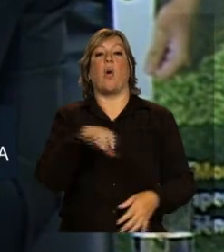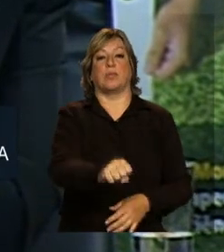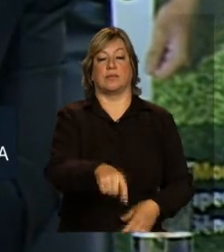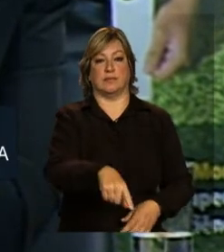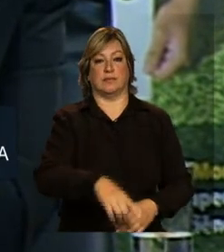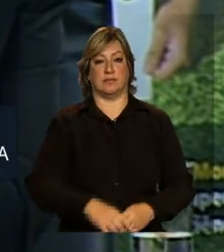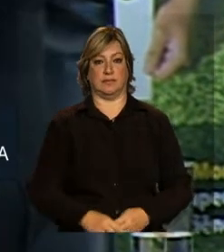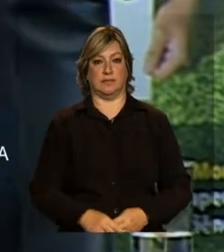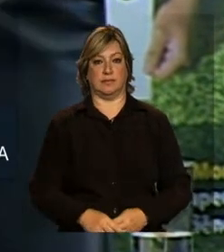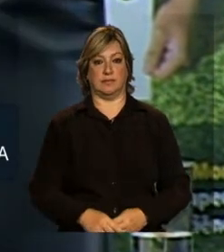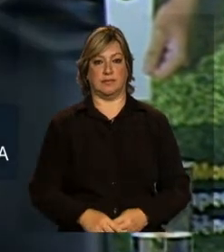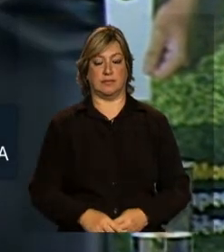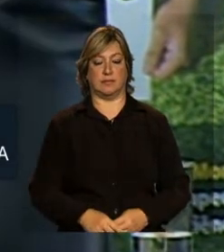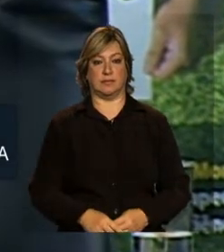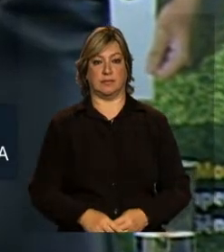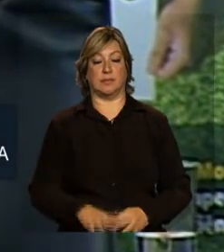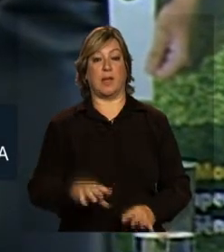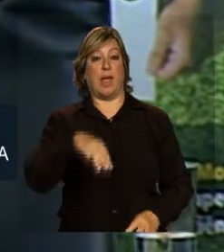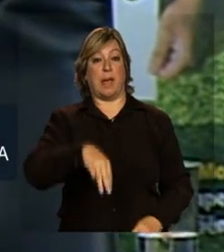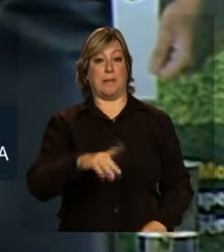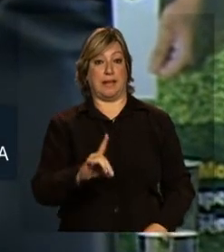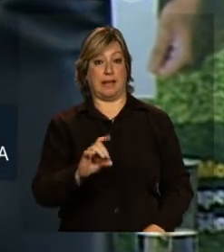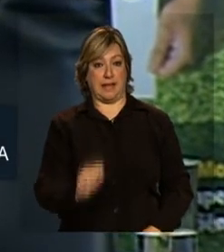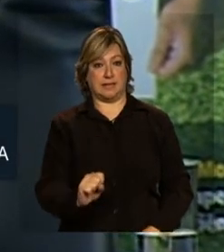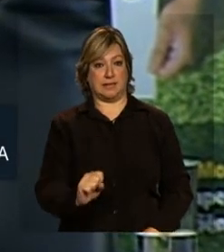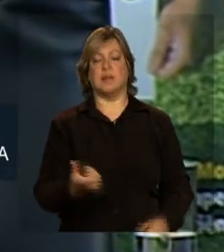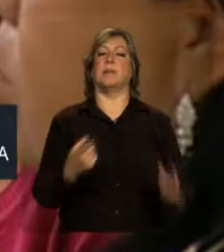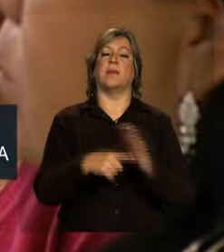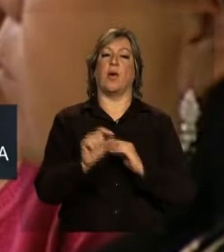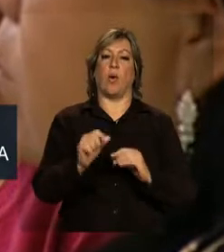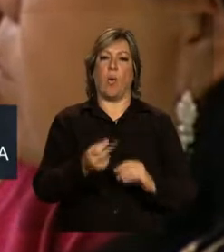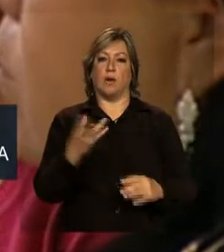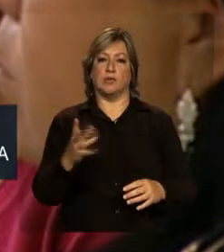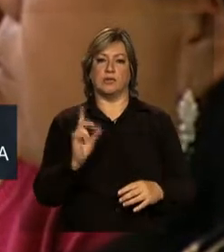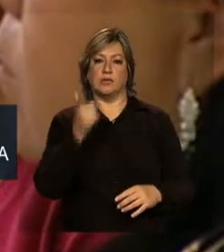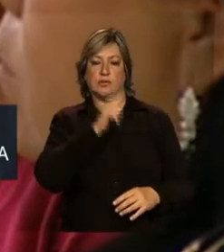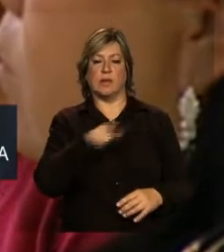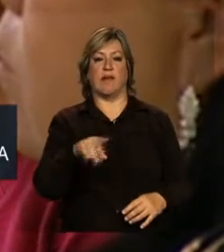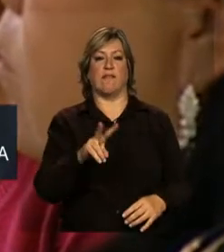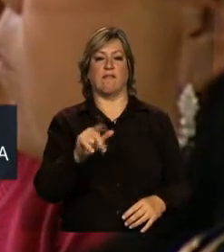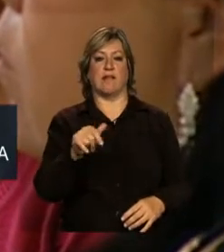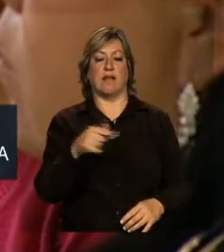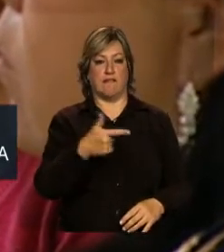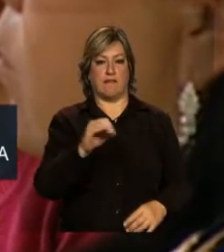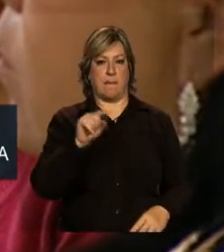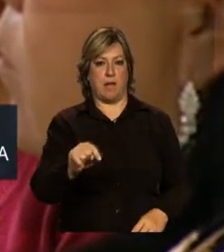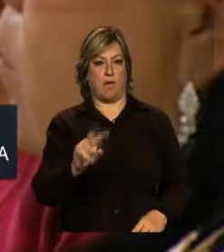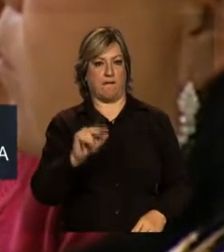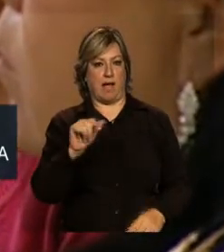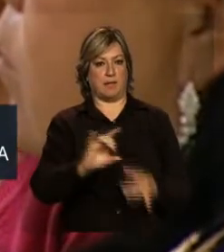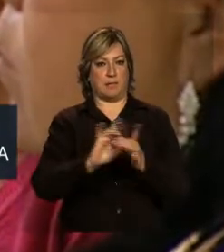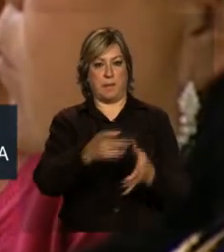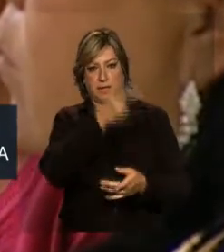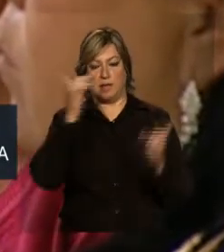levantamento? Então, o MDS, quantas nós ocupamos do Pronatec? Pronatec, 20 mil vagas disponíveis